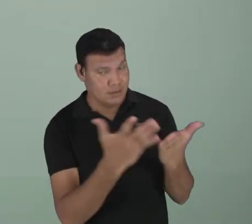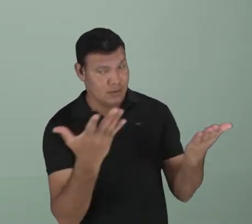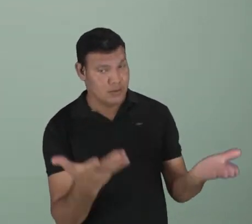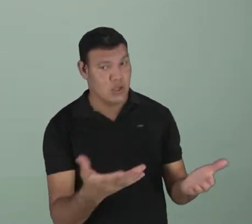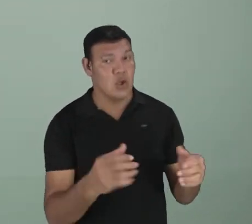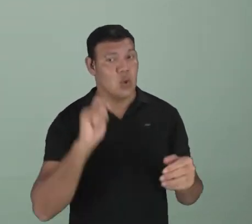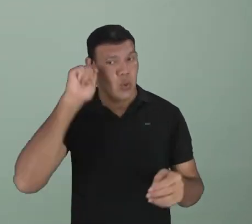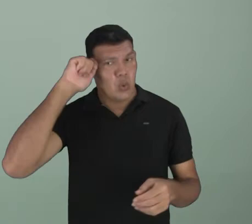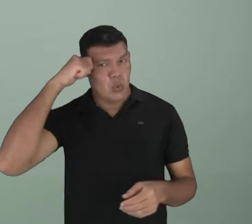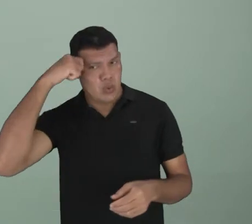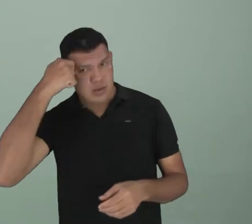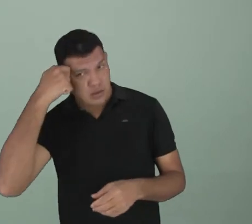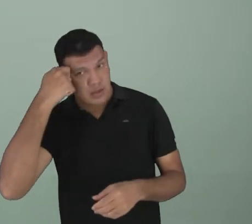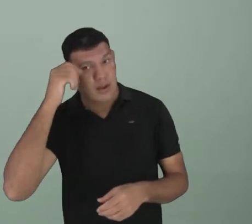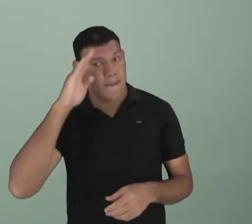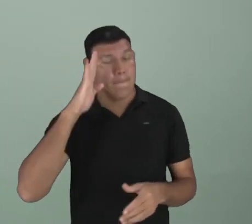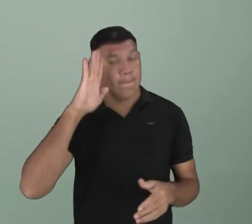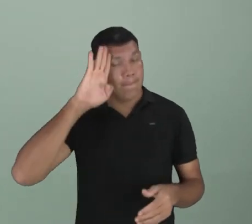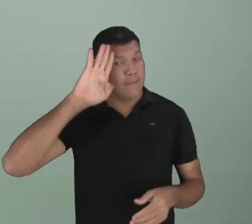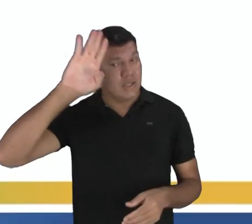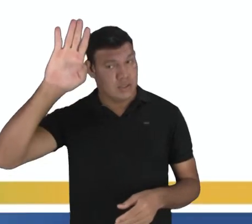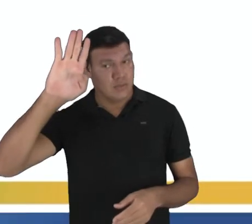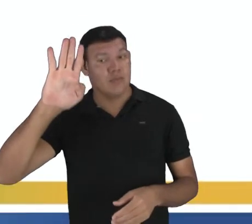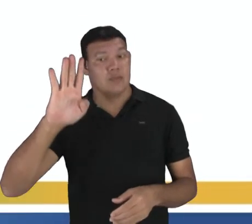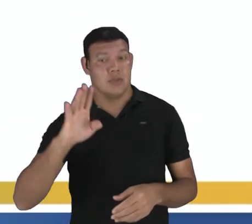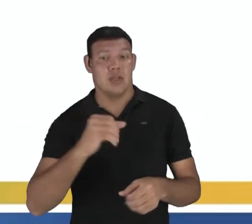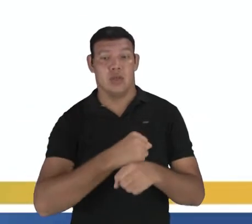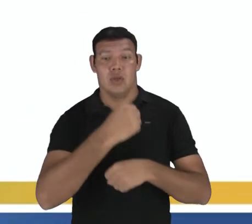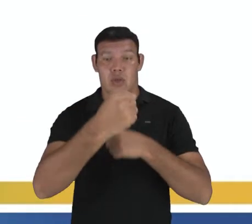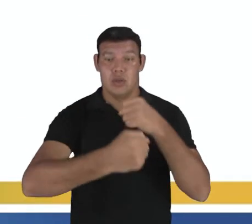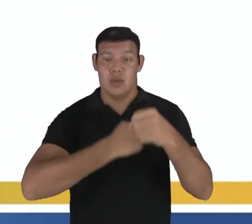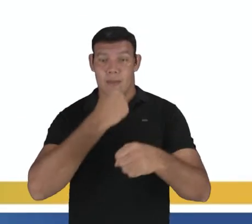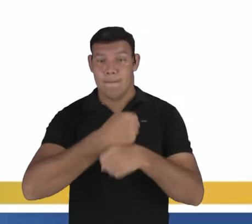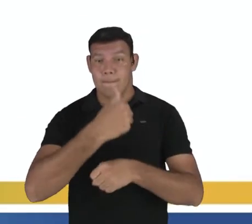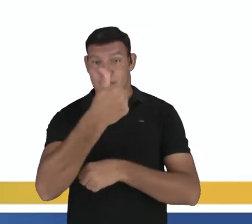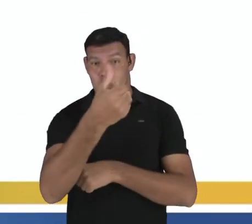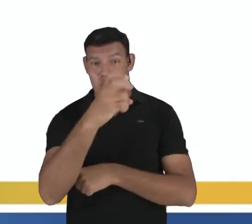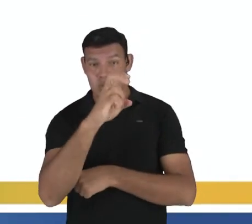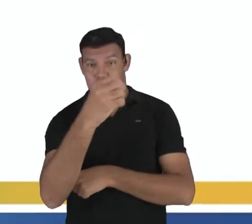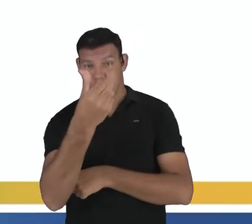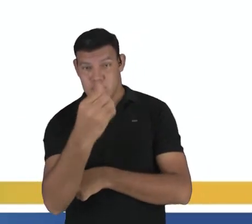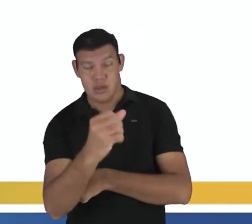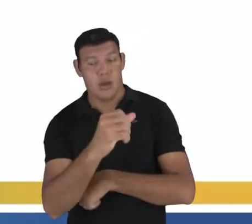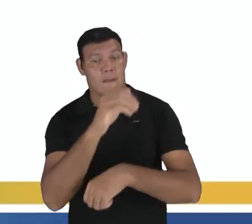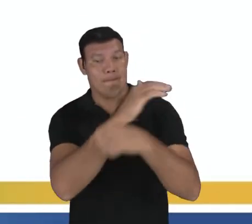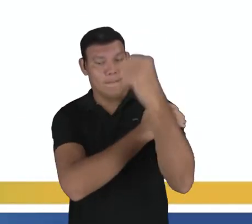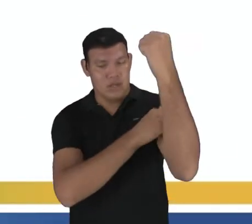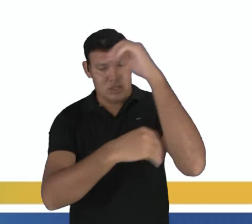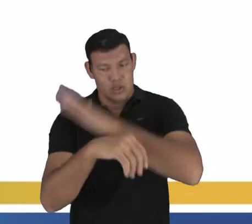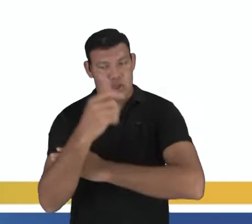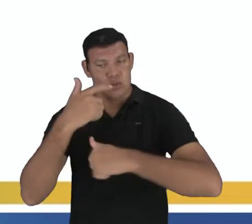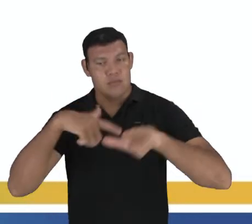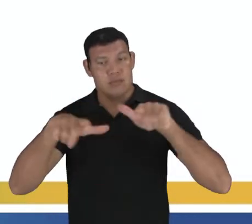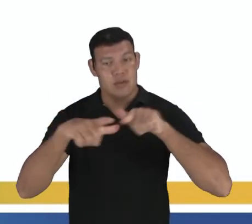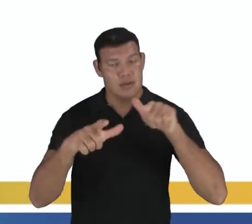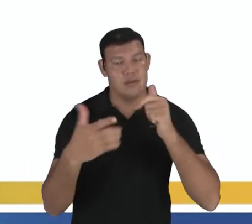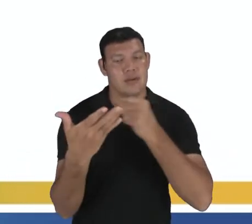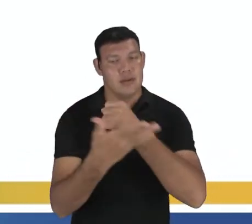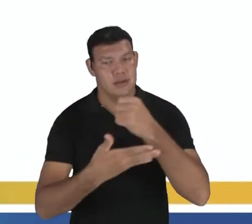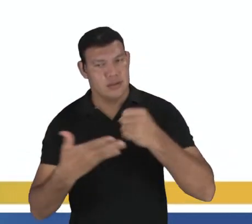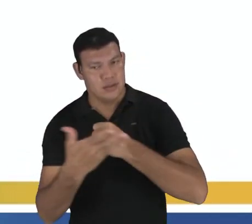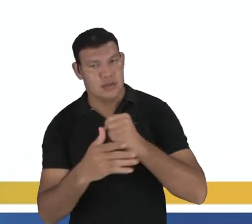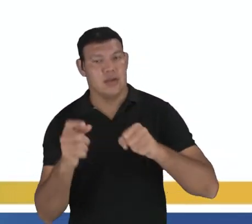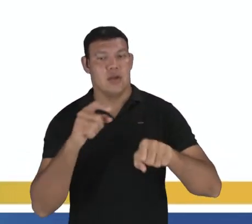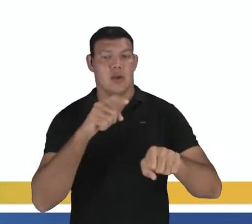aí os negros, né, preferencialmente utilizados a partir de 1560, mão de obra básica do Brasil durante todo o